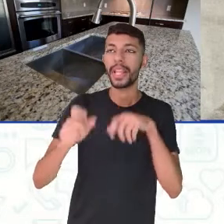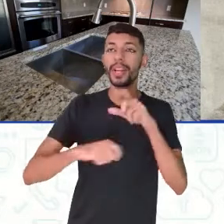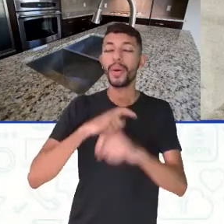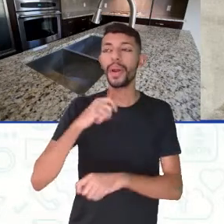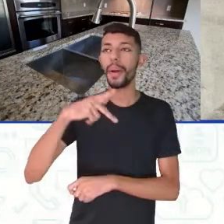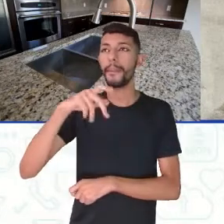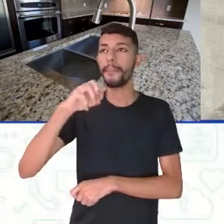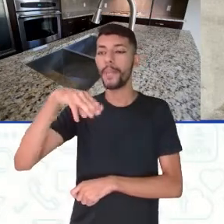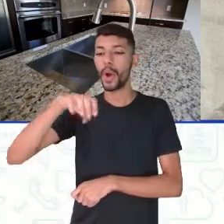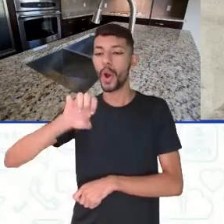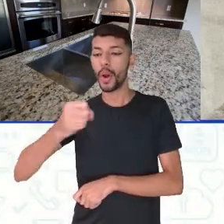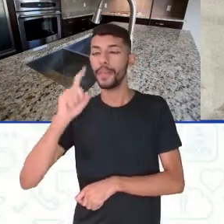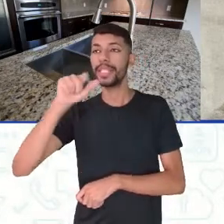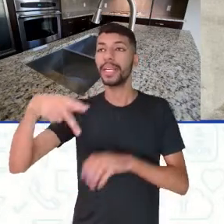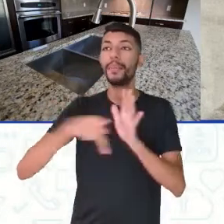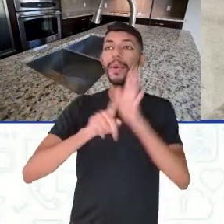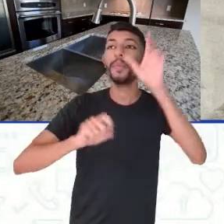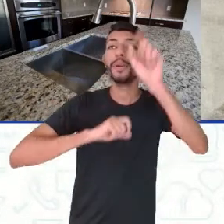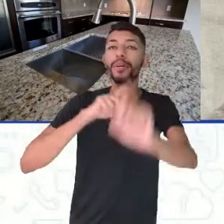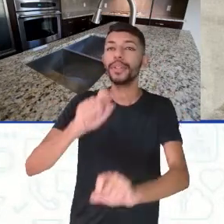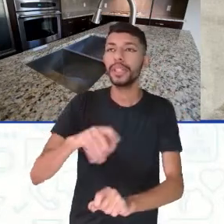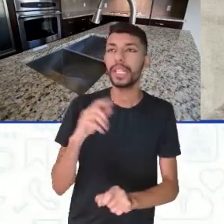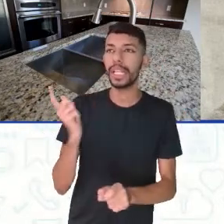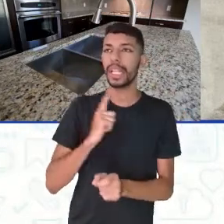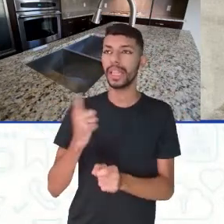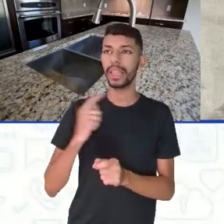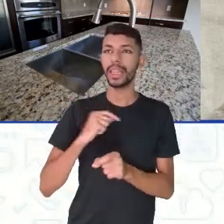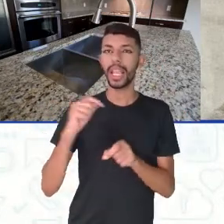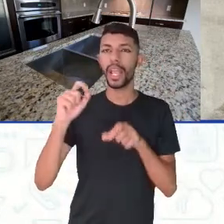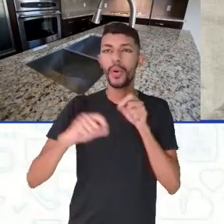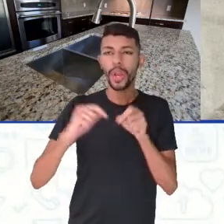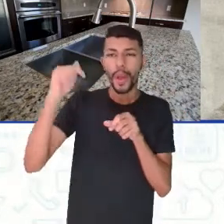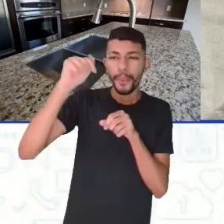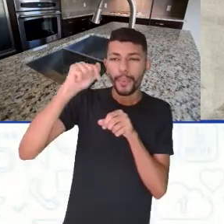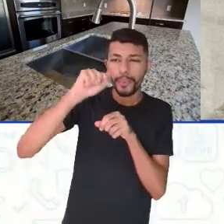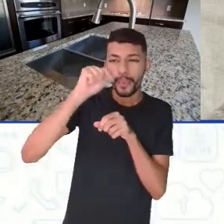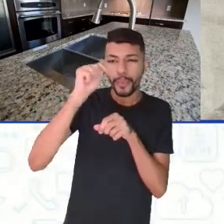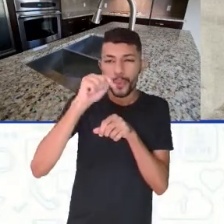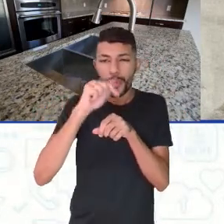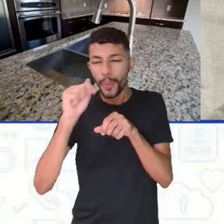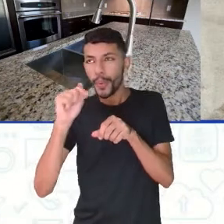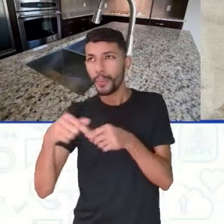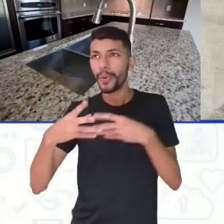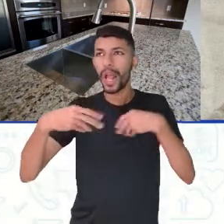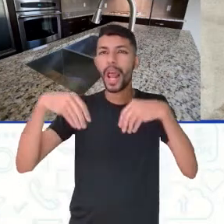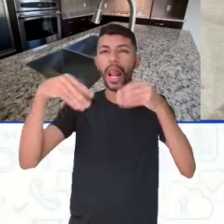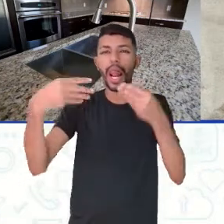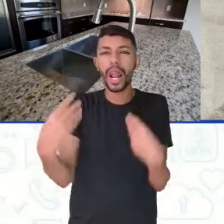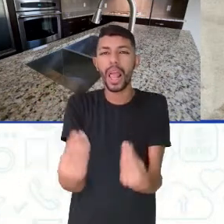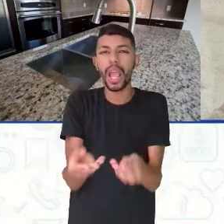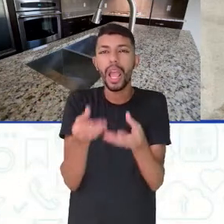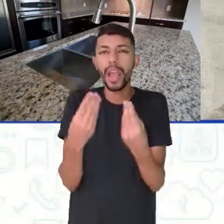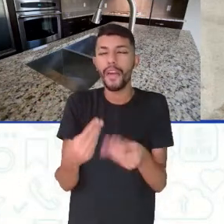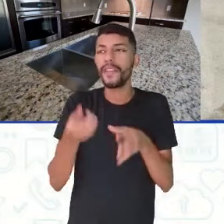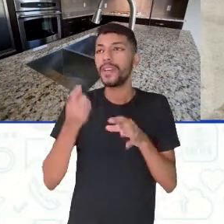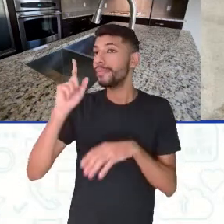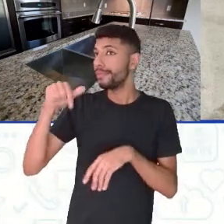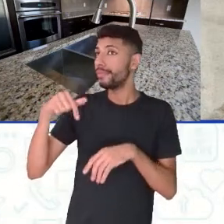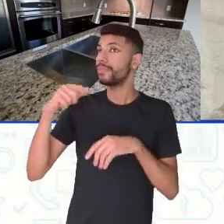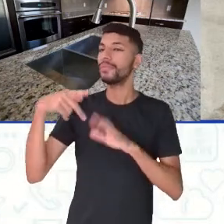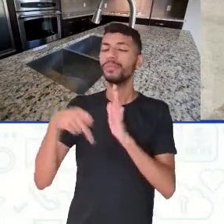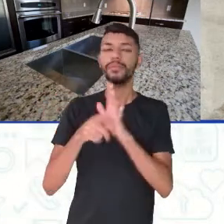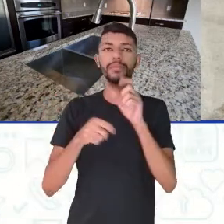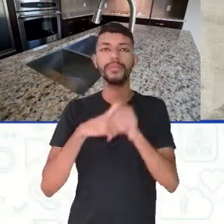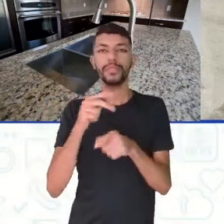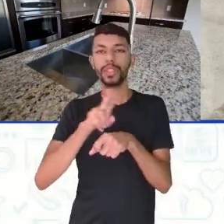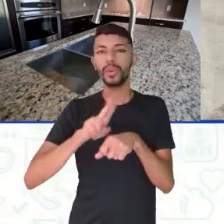aquela pedra bem, vamos dizer, cheia de furinhos, bem leve. E veja que interessante. Ela é usada para polir